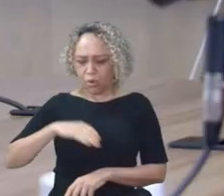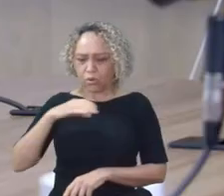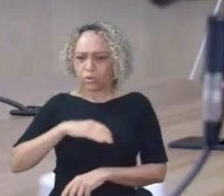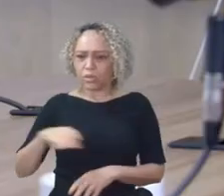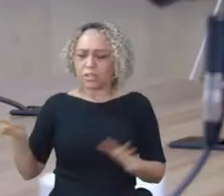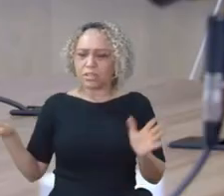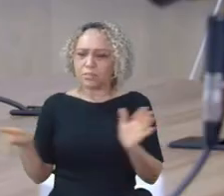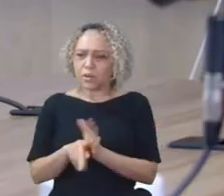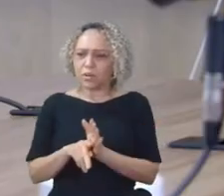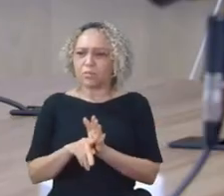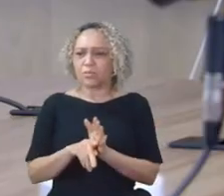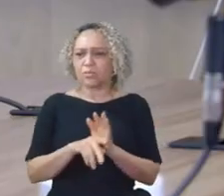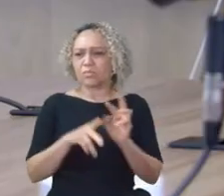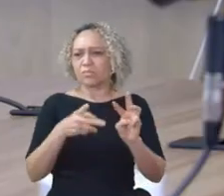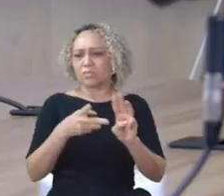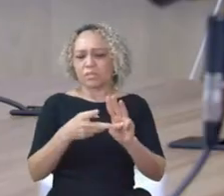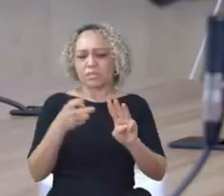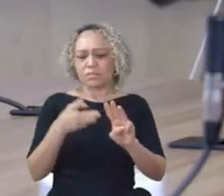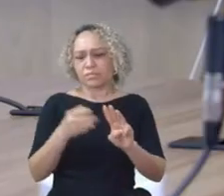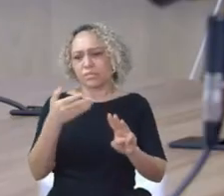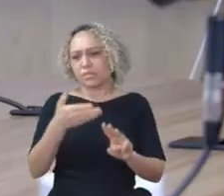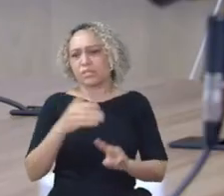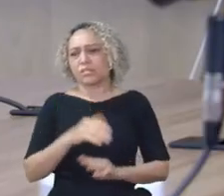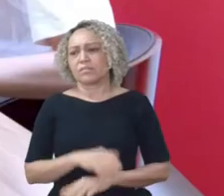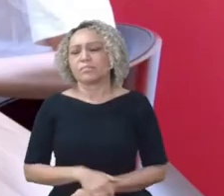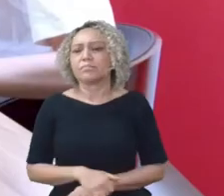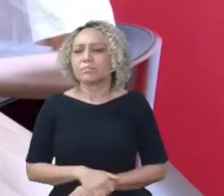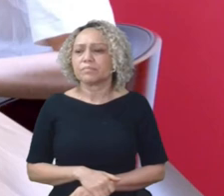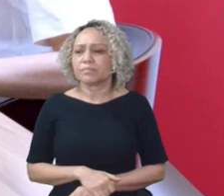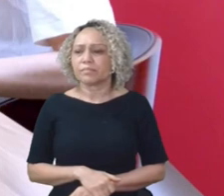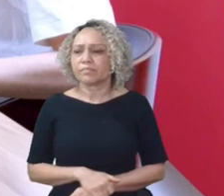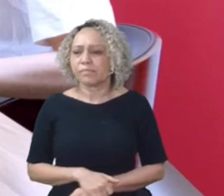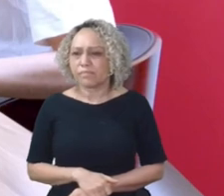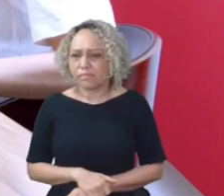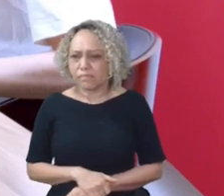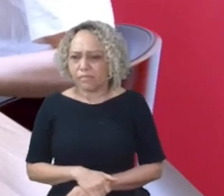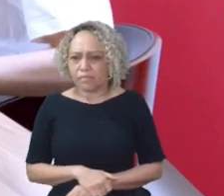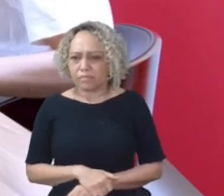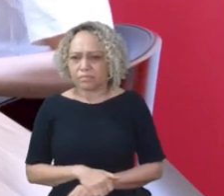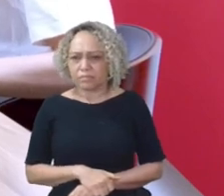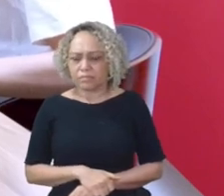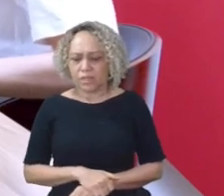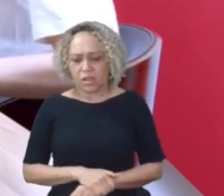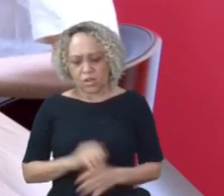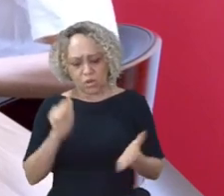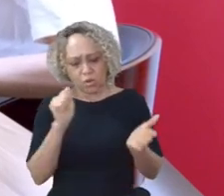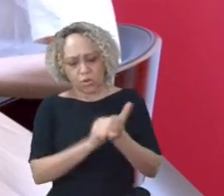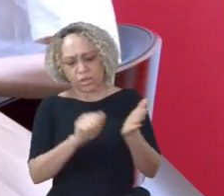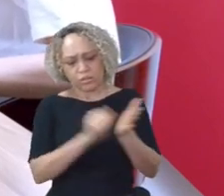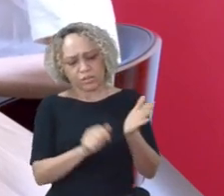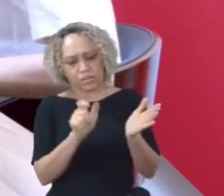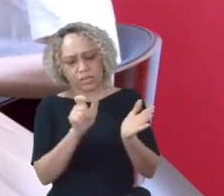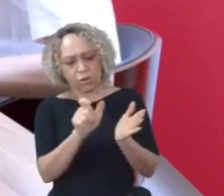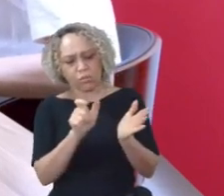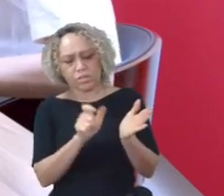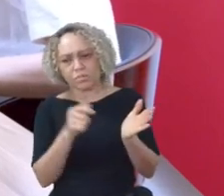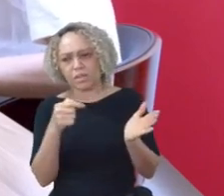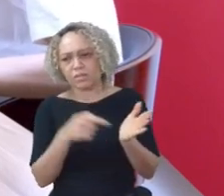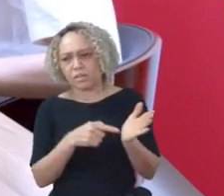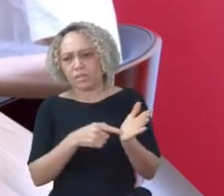povo eu não encontrei nenhum, assim, ainda. Eu anotei algumas aqui, claro, que dizem que é de origem indígena. Vamos